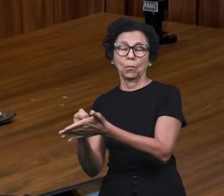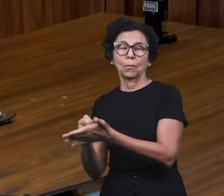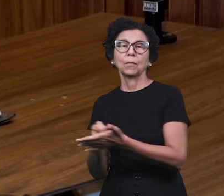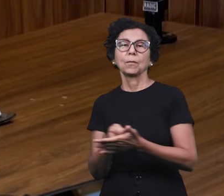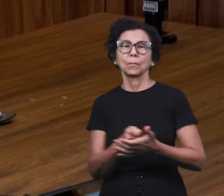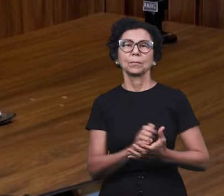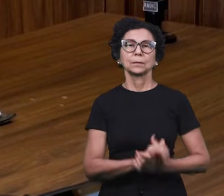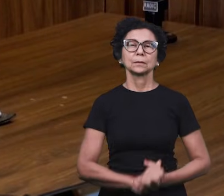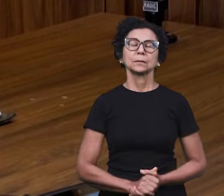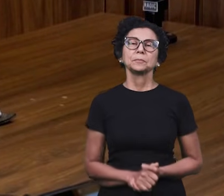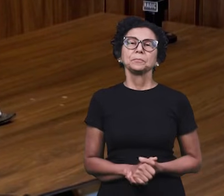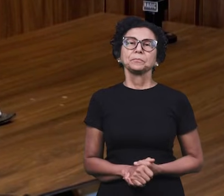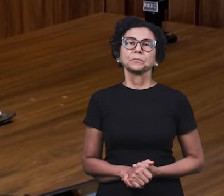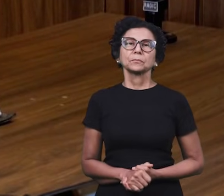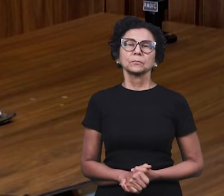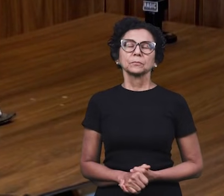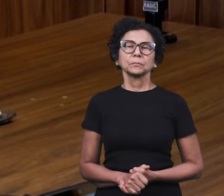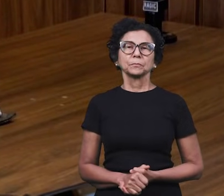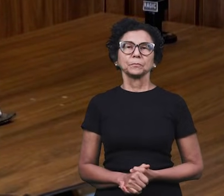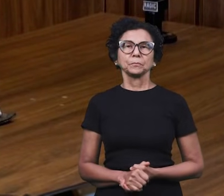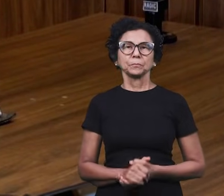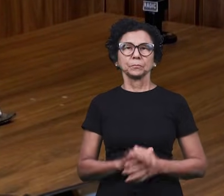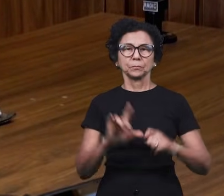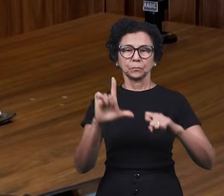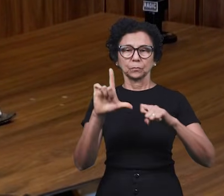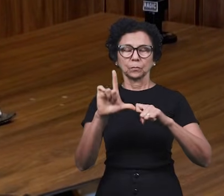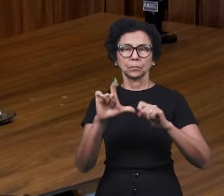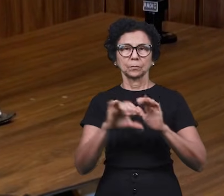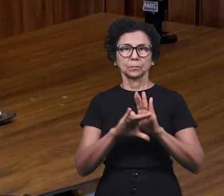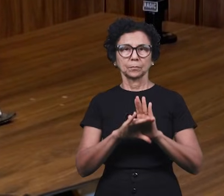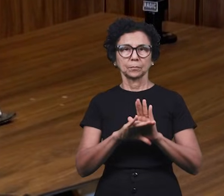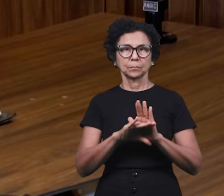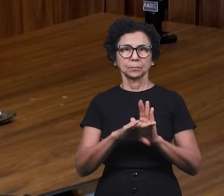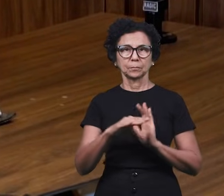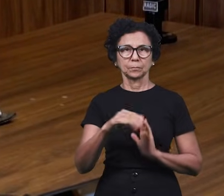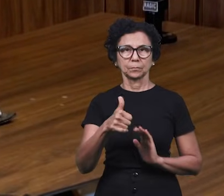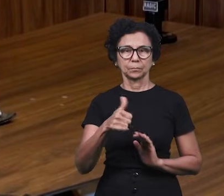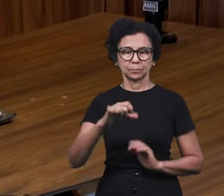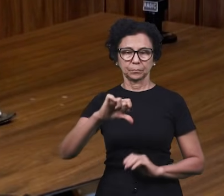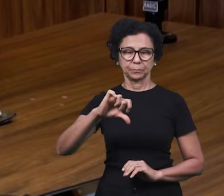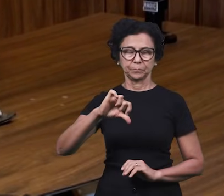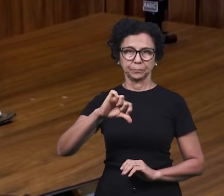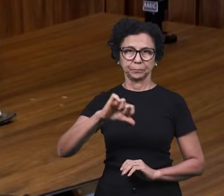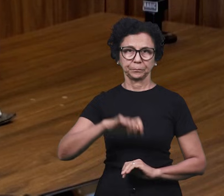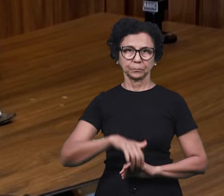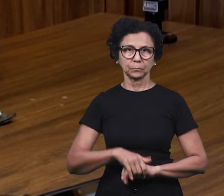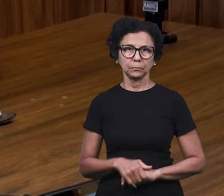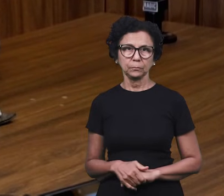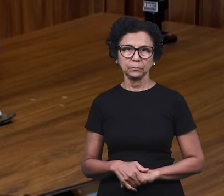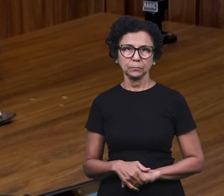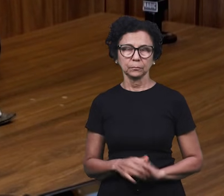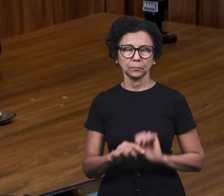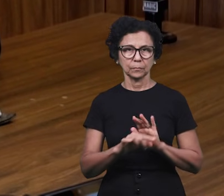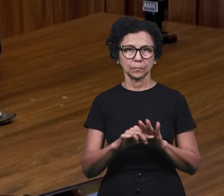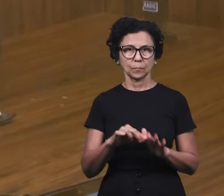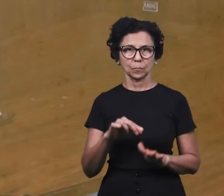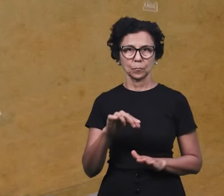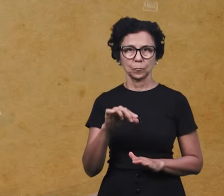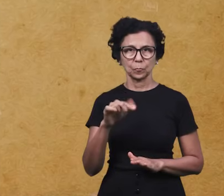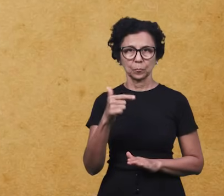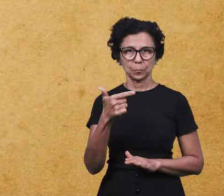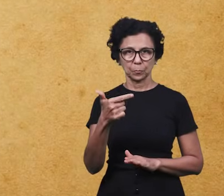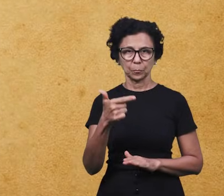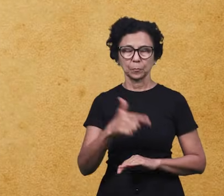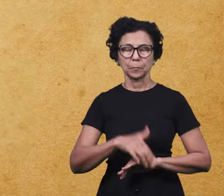texto que nós vamos ler na palavra, que está lá em Lucas, capítulo 19 e verso 2. Que